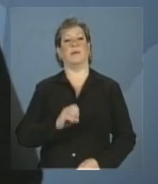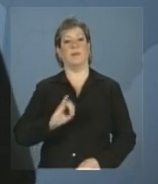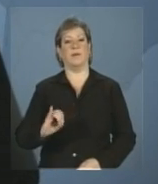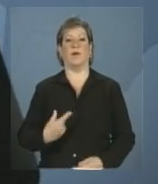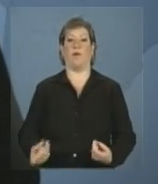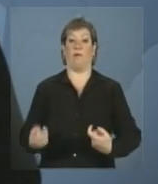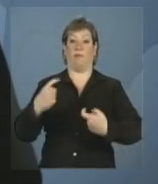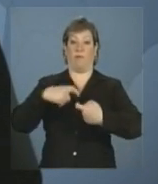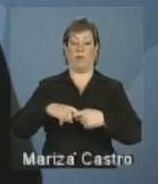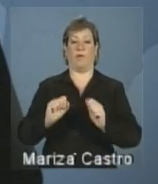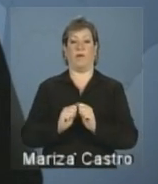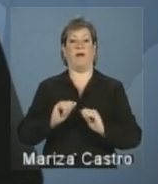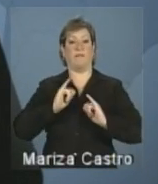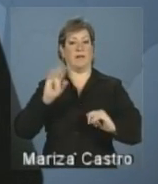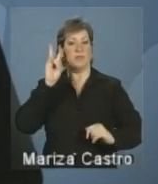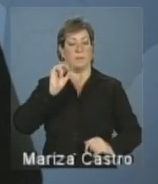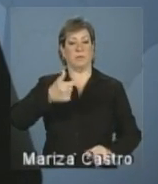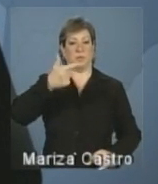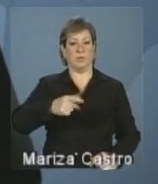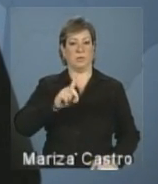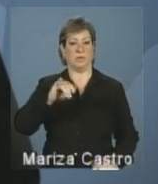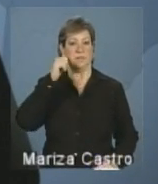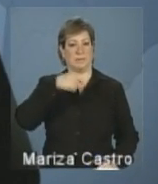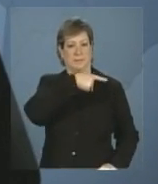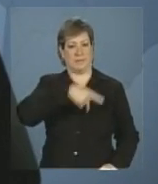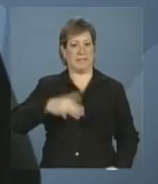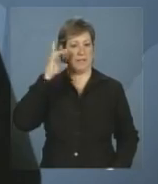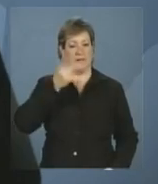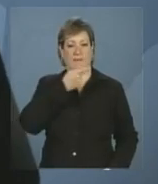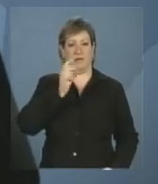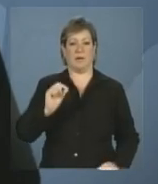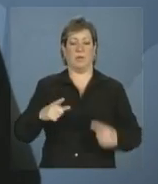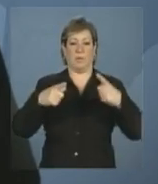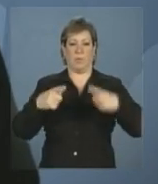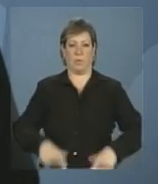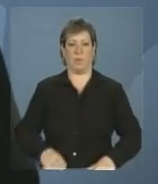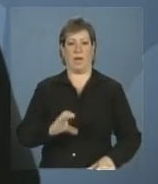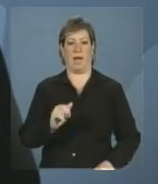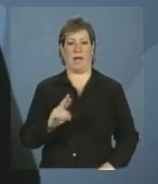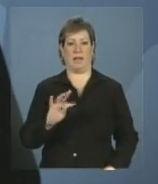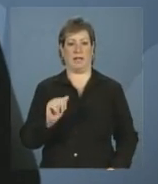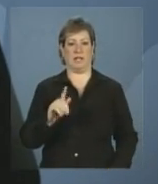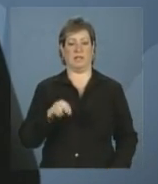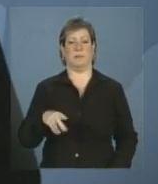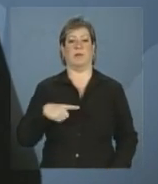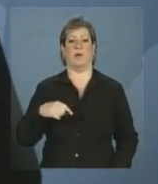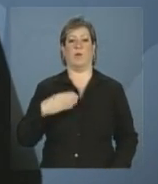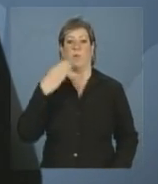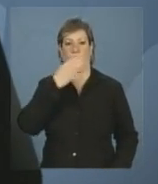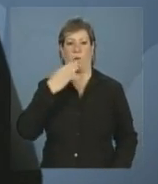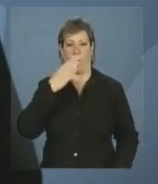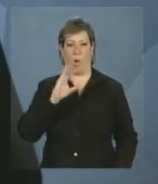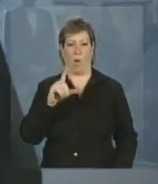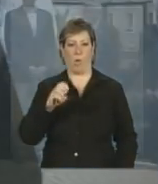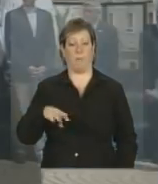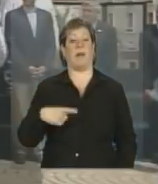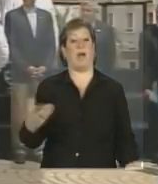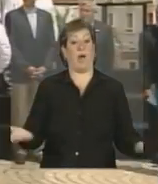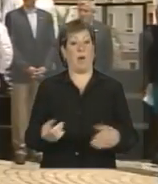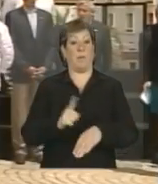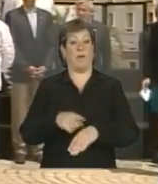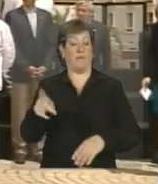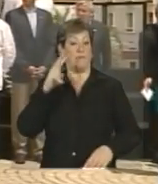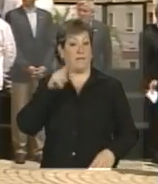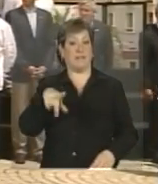Olá, voltamos a falar do segundo dia da visita da presidenta Dilma Rousseff a Cartagena, na Colômbia. Neste momento, você está